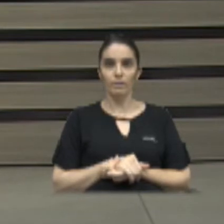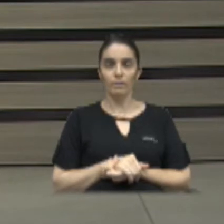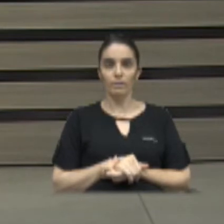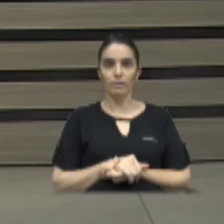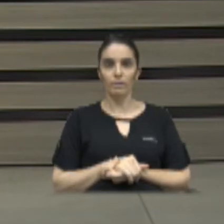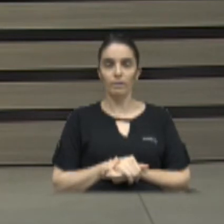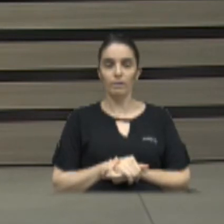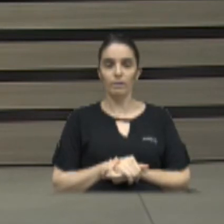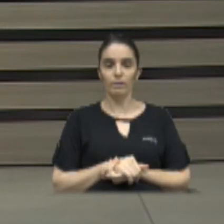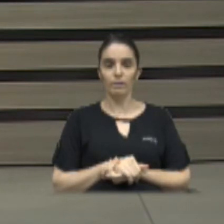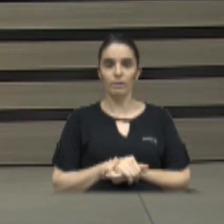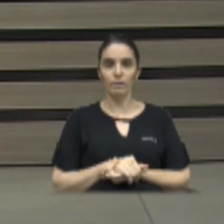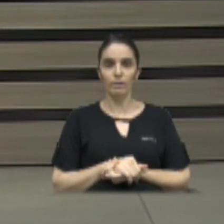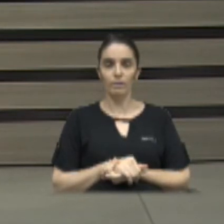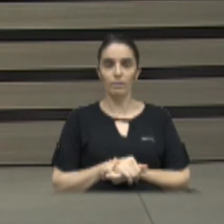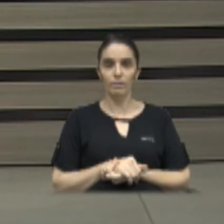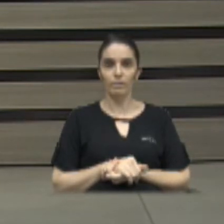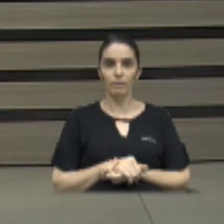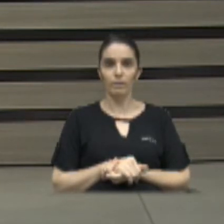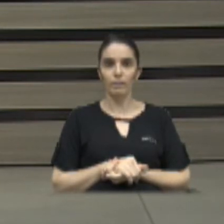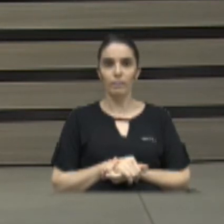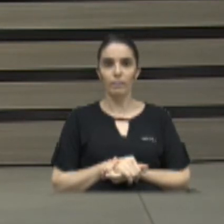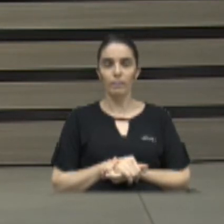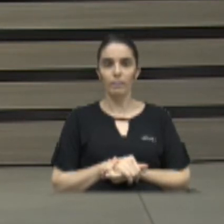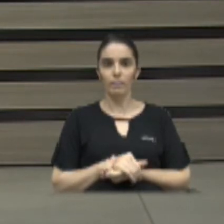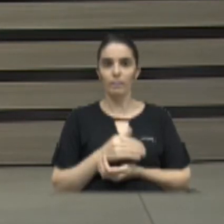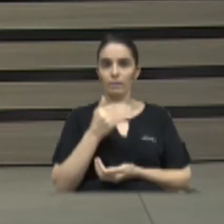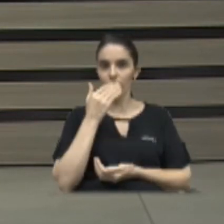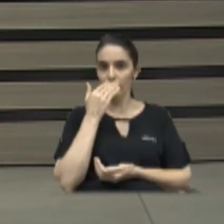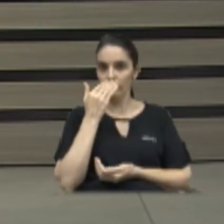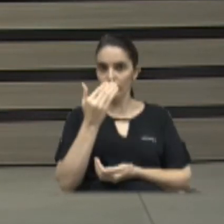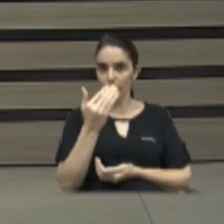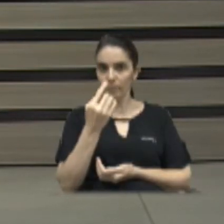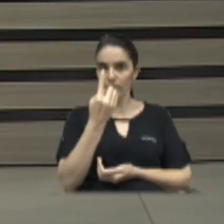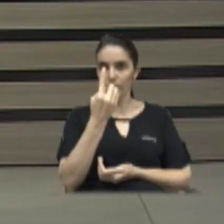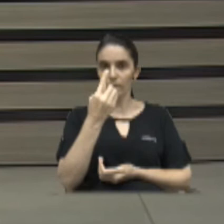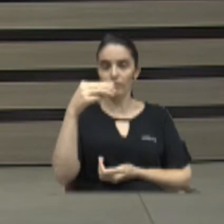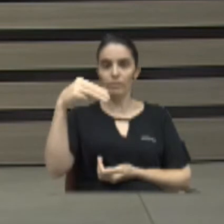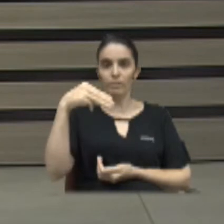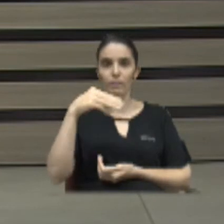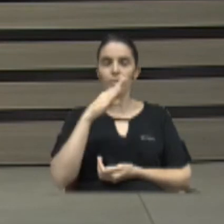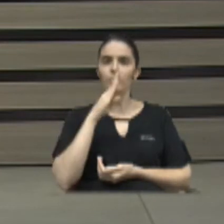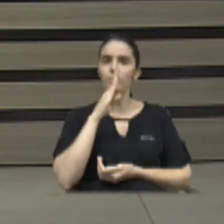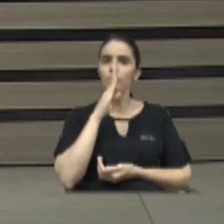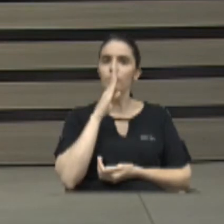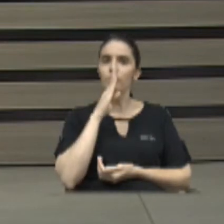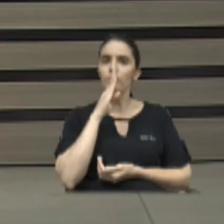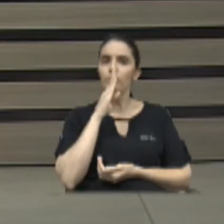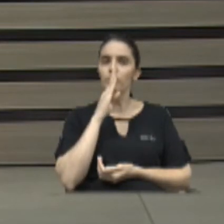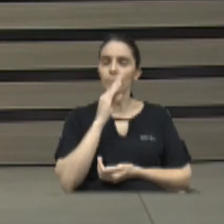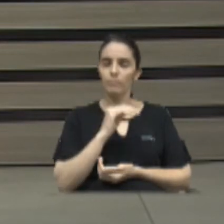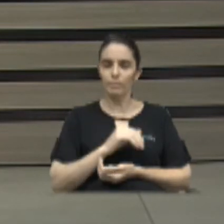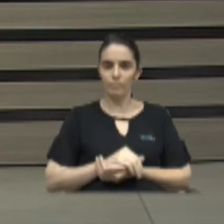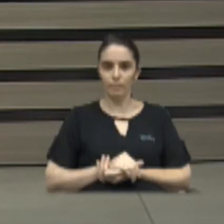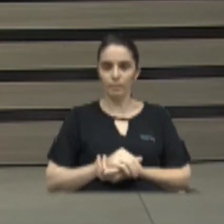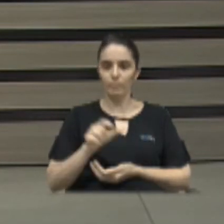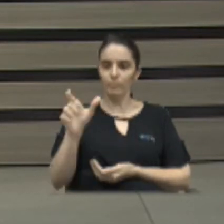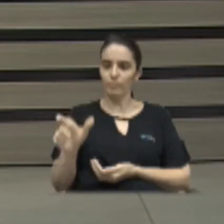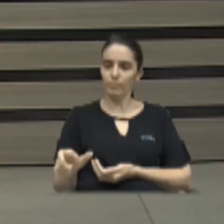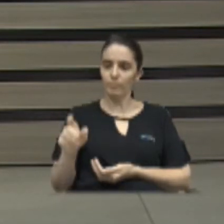começou a fazer, eu peço um minuto de silêncio pelo seu Paulo